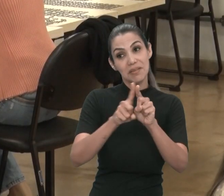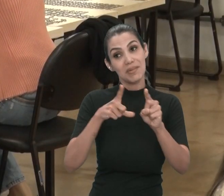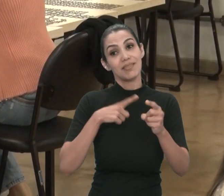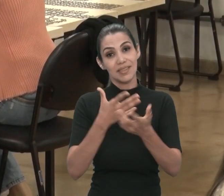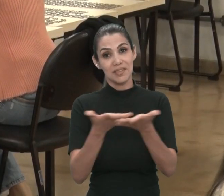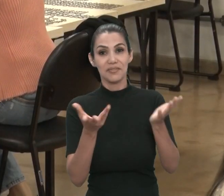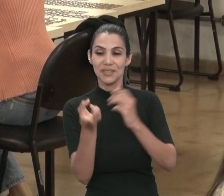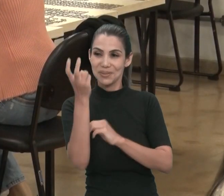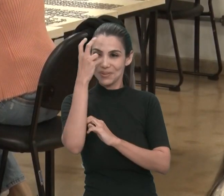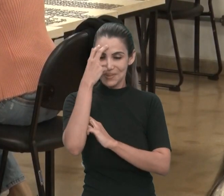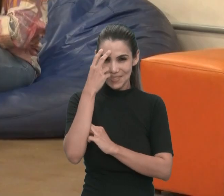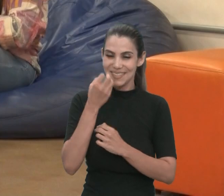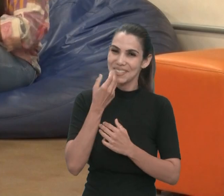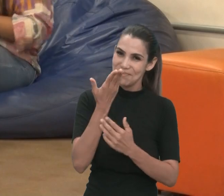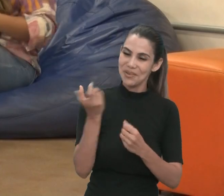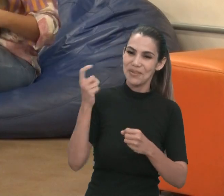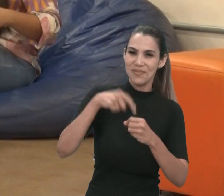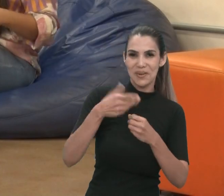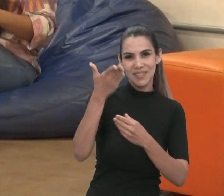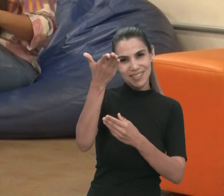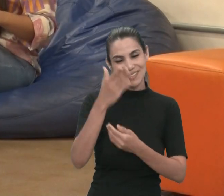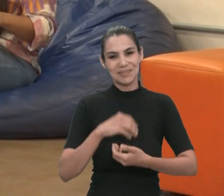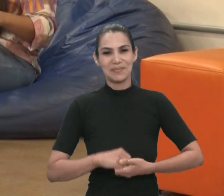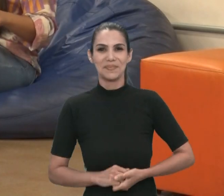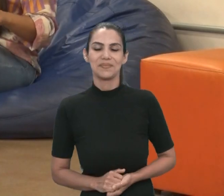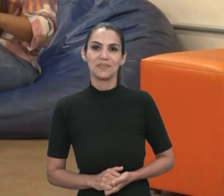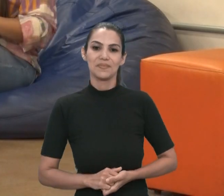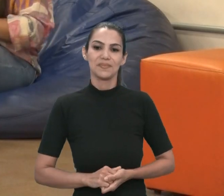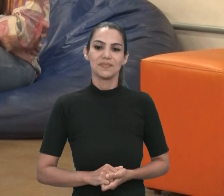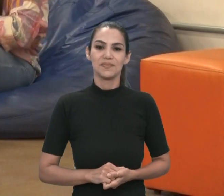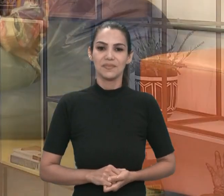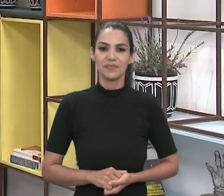culturais. É isso, a gente volta com vocês aí no estúdio.